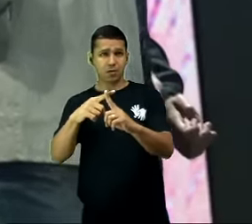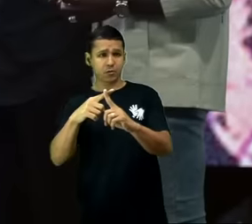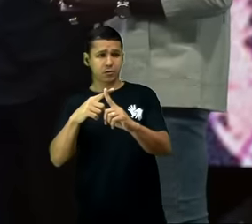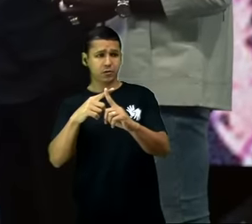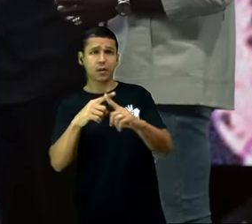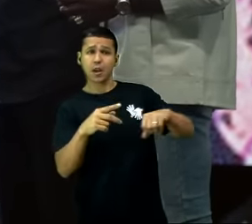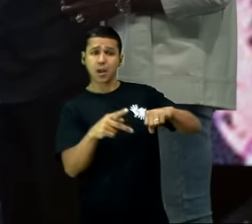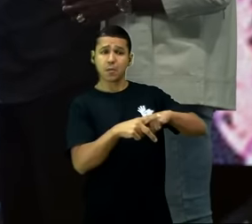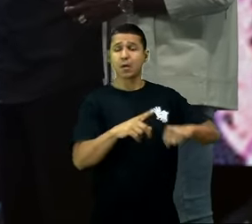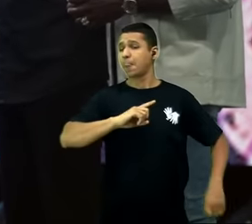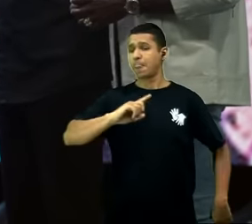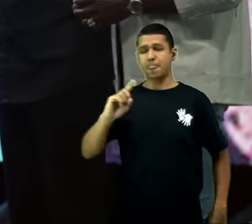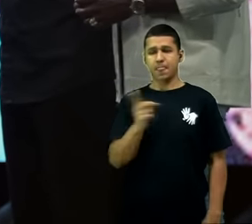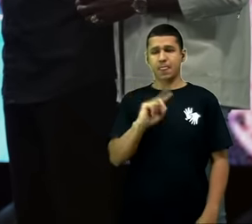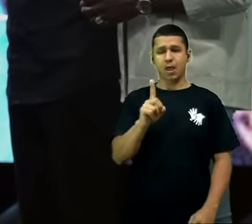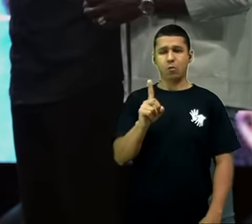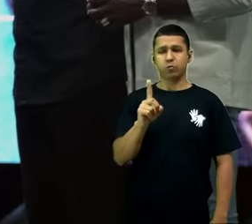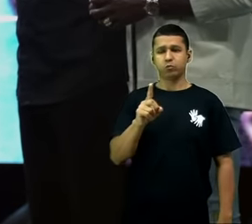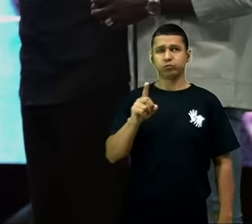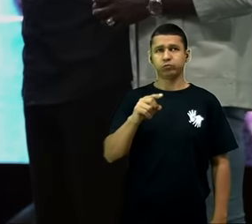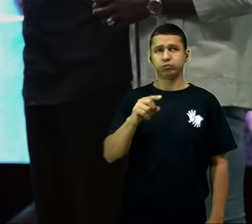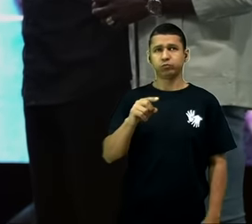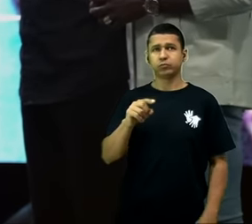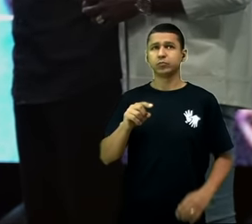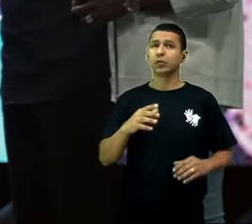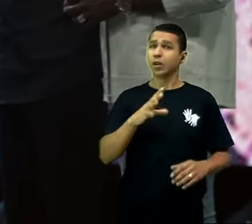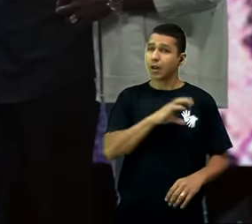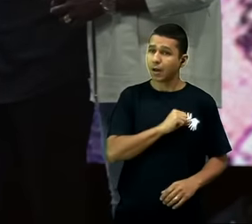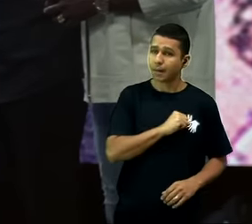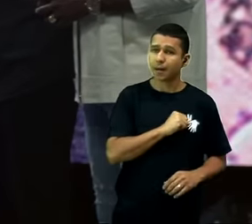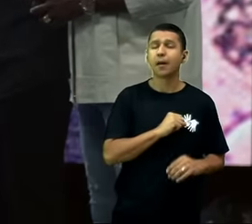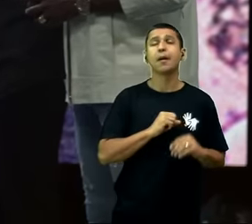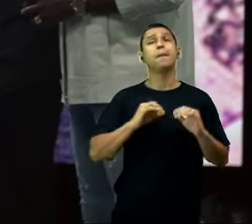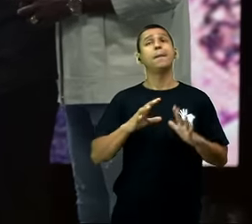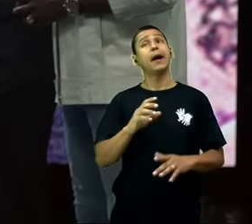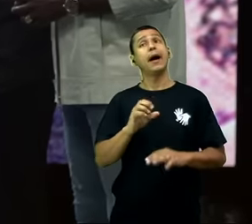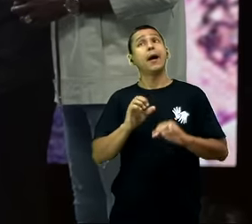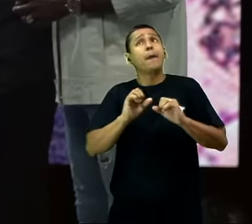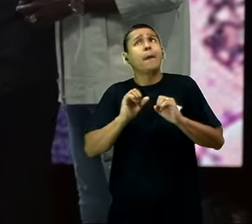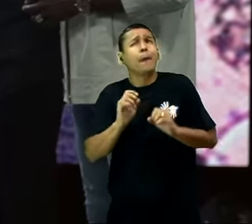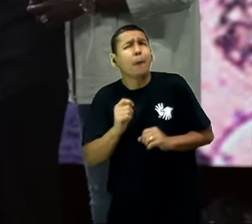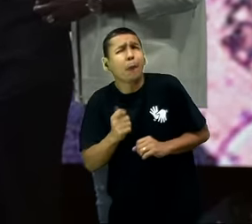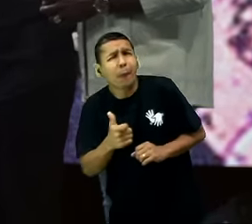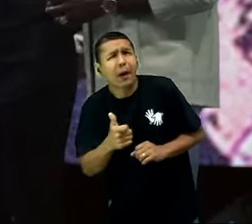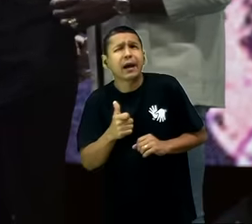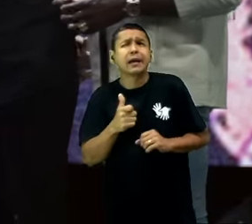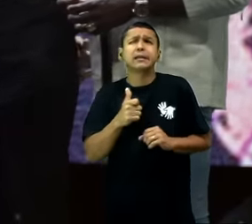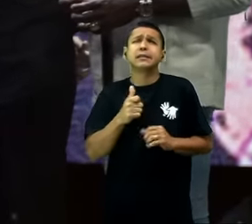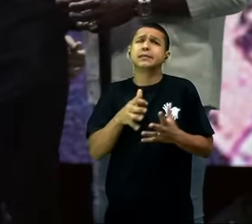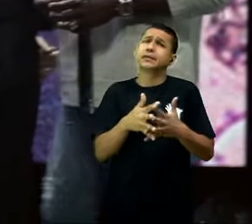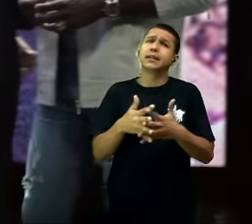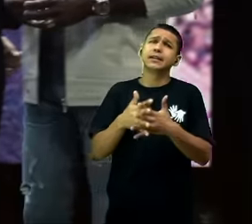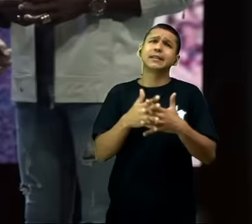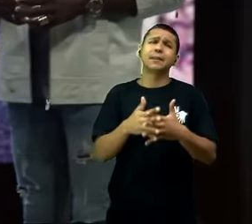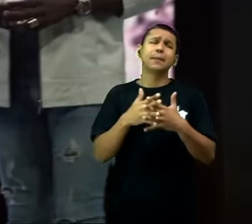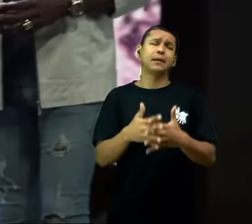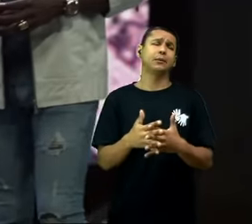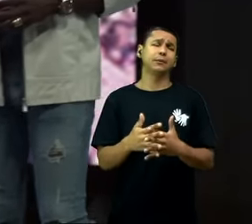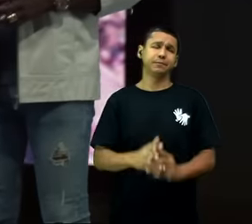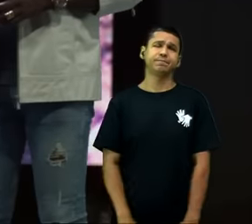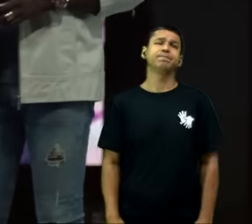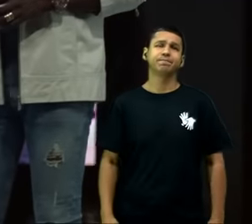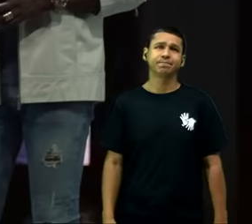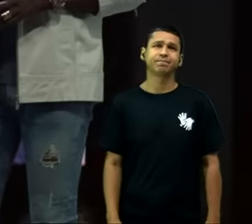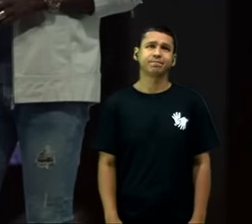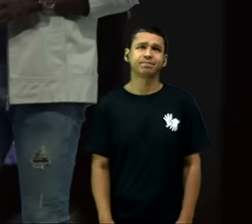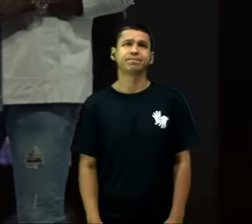ou não ama? Ama ou não ama? Mas quase atrapalhou. Jesus teve que repreender ele. Escute isso, tem gente que te ama tanto